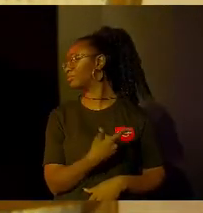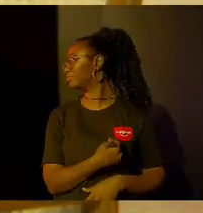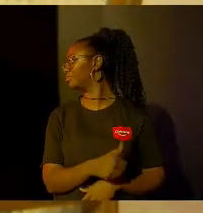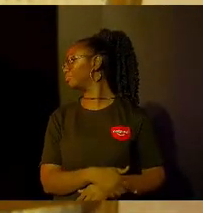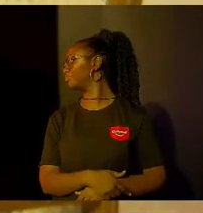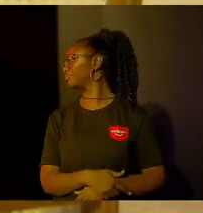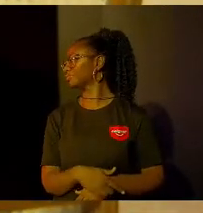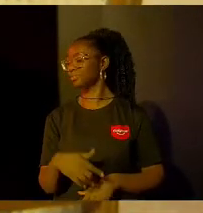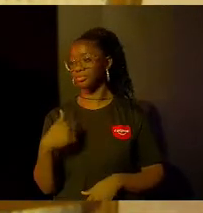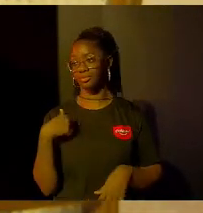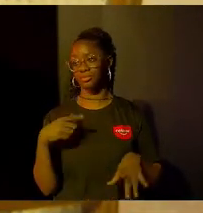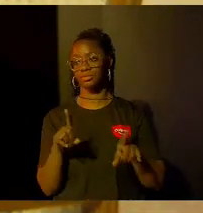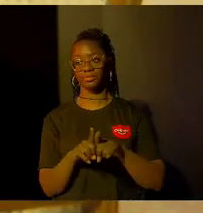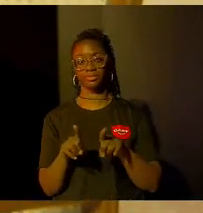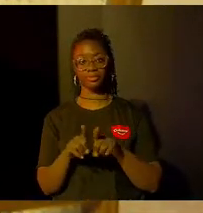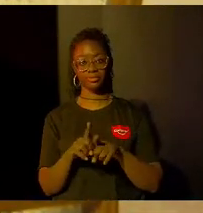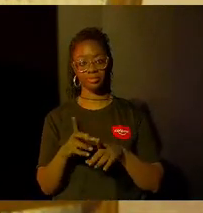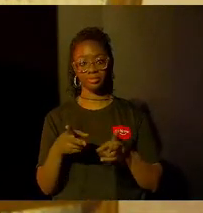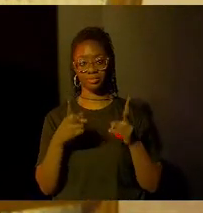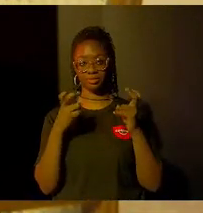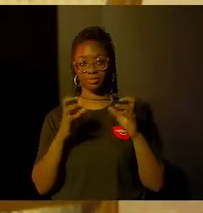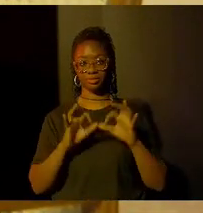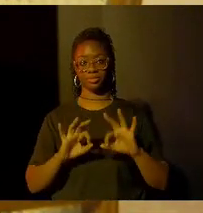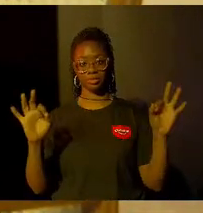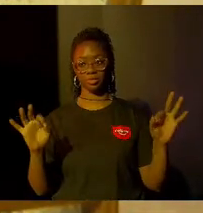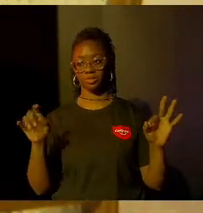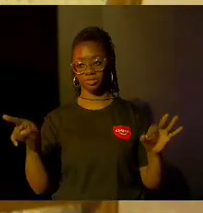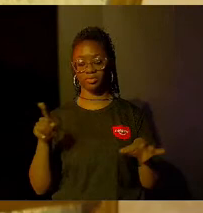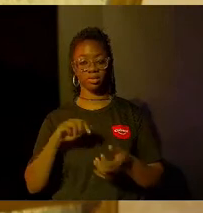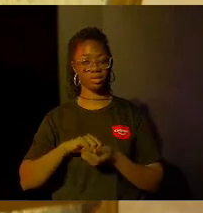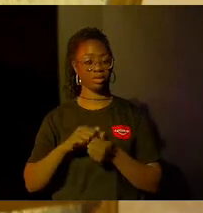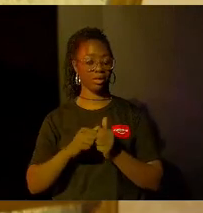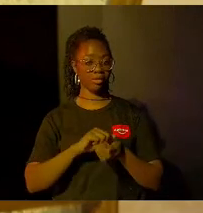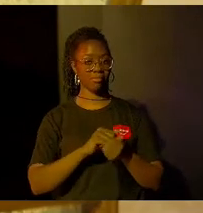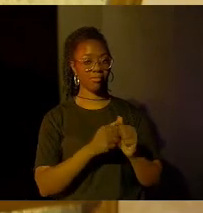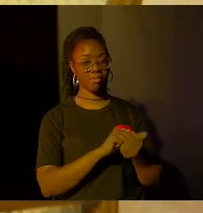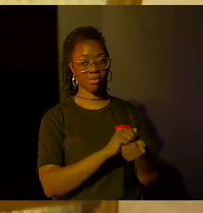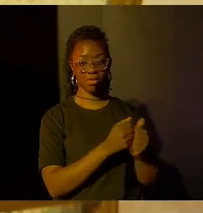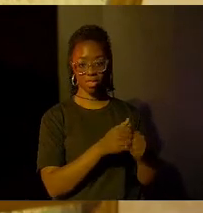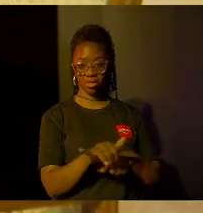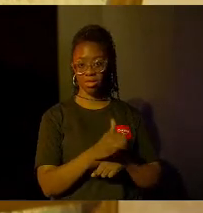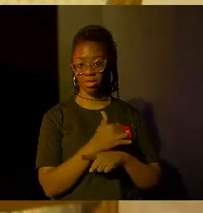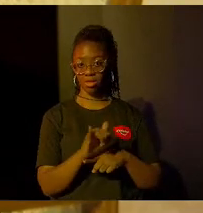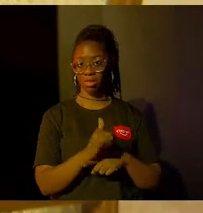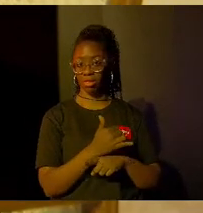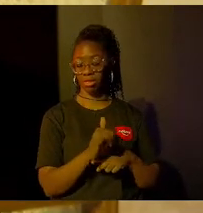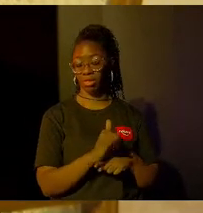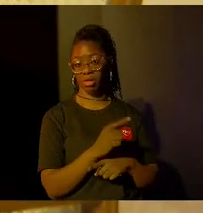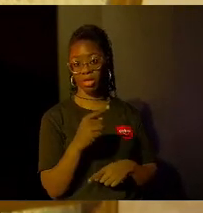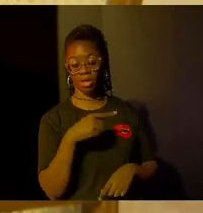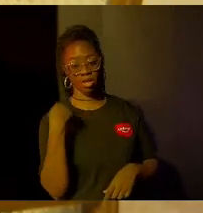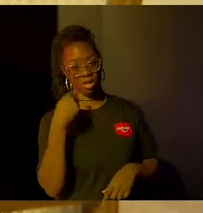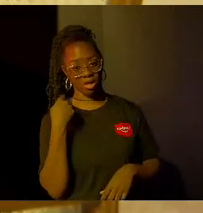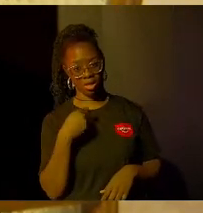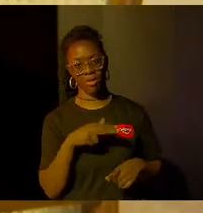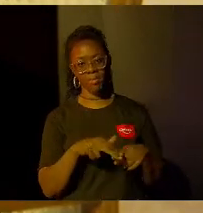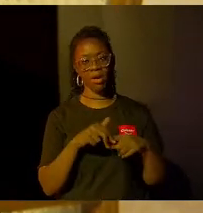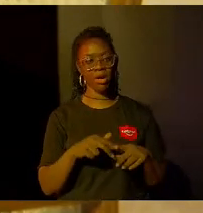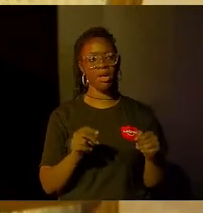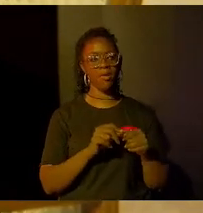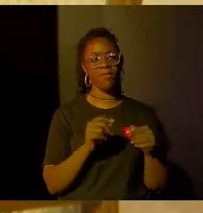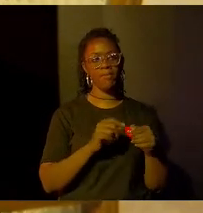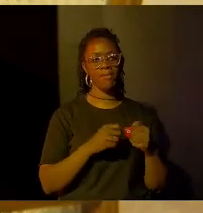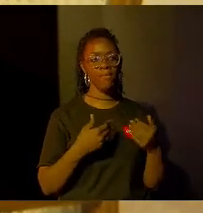eu acho que é ótimo para gente ver a versatilidade do ator depois de ver o Cleiton fazer uma peça tão